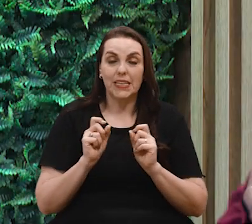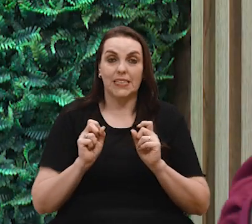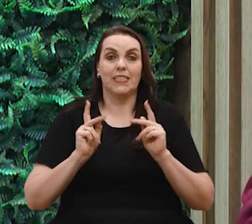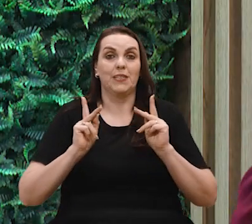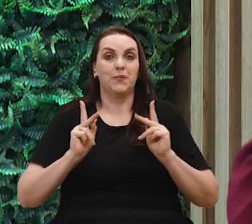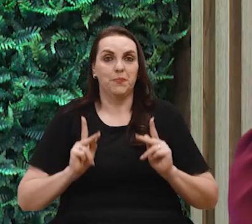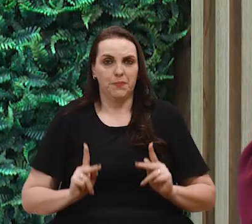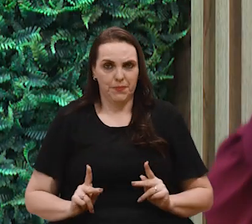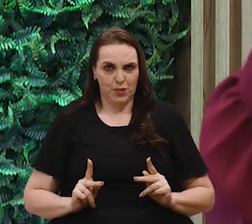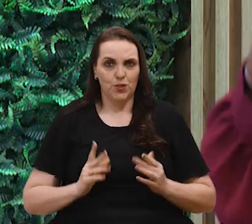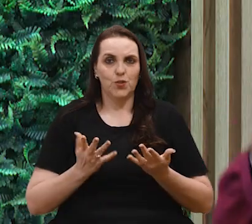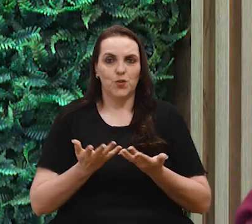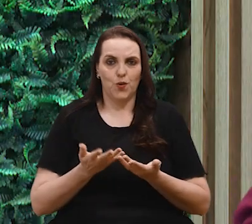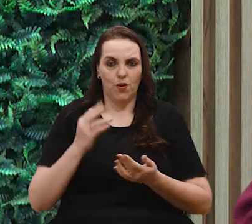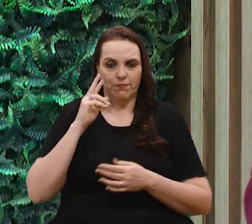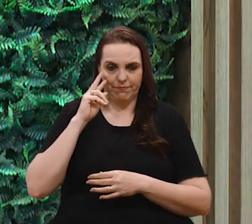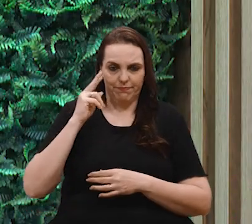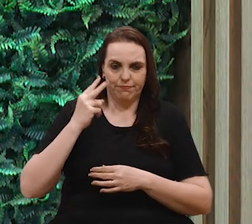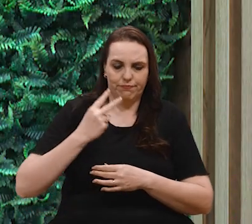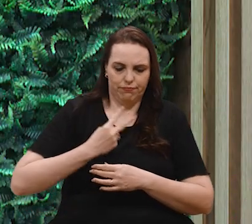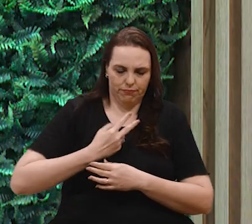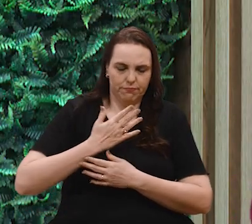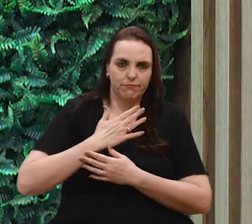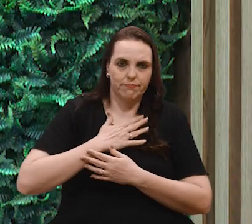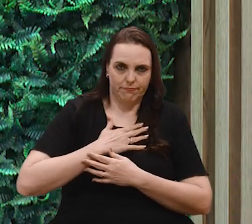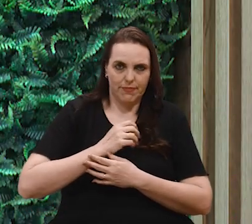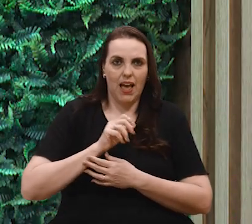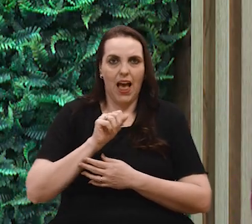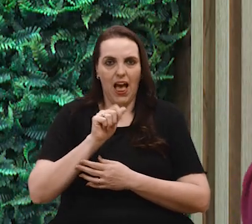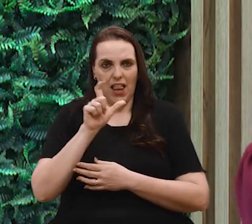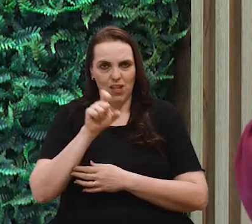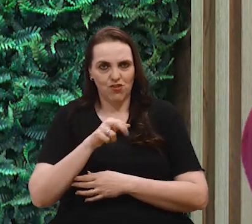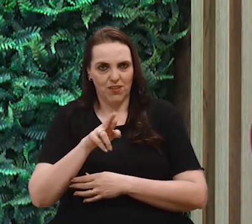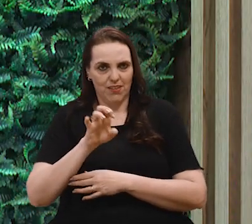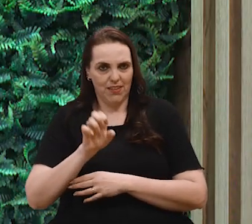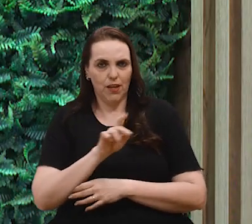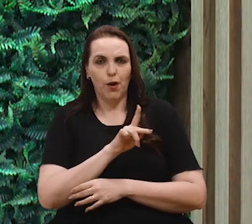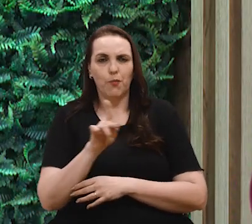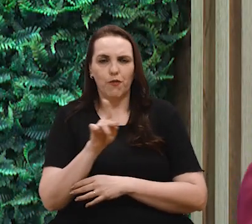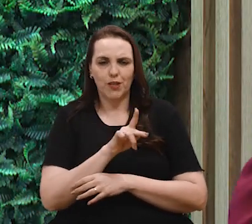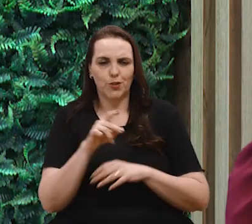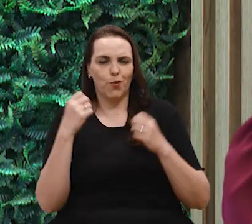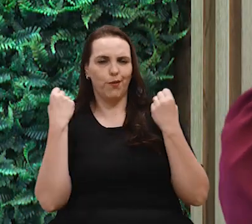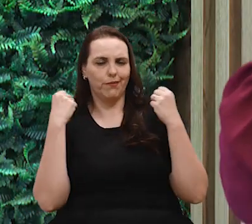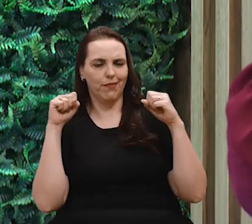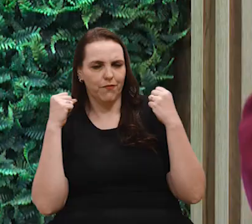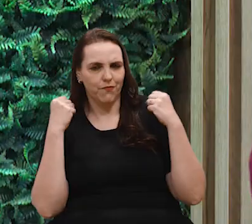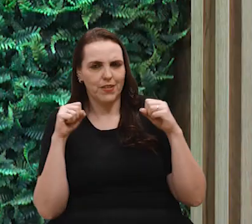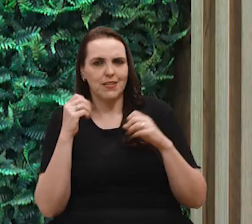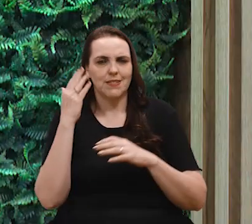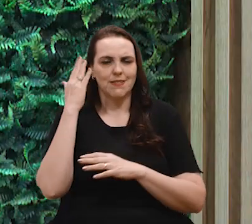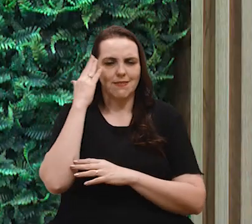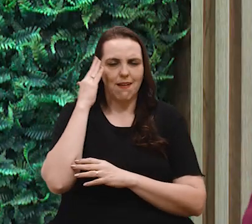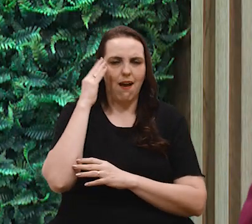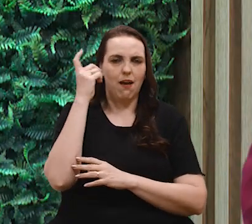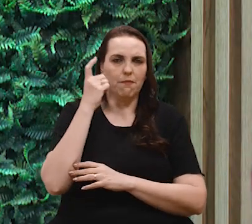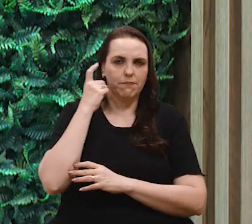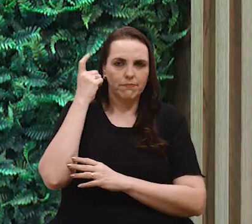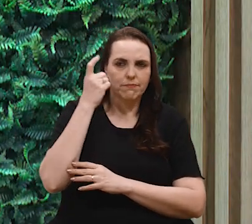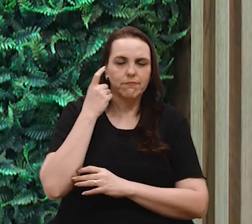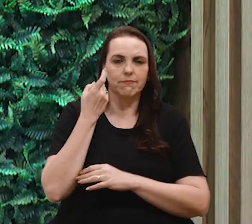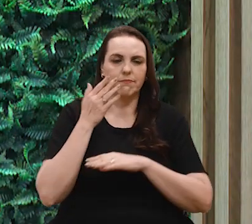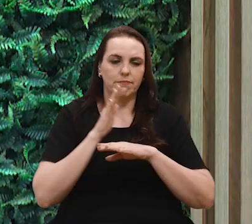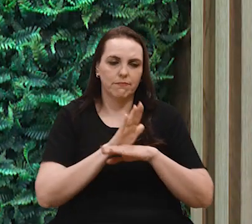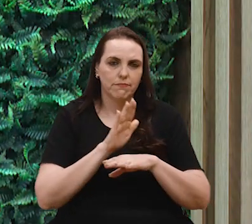uma pessoa que se conhece, como o Alexandre se conhece, por ser um educador físico, por ter toda essa preocupação, por já trabalhar também